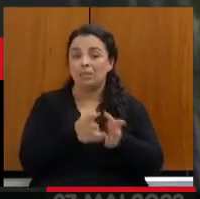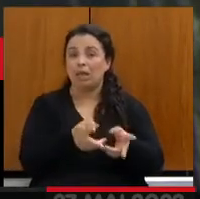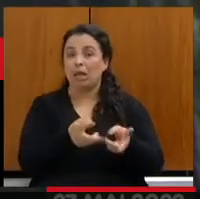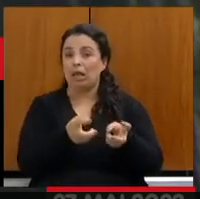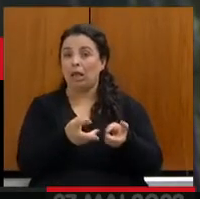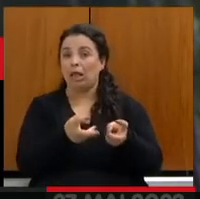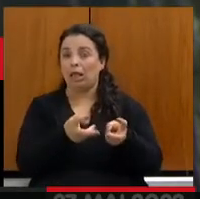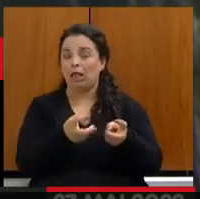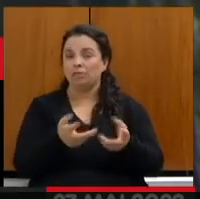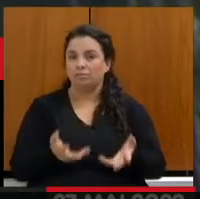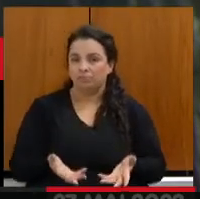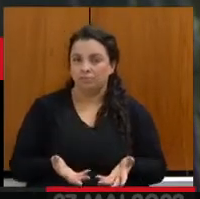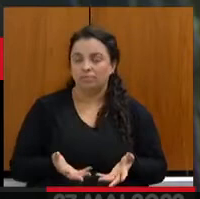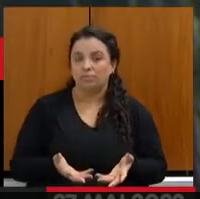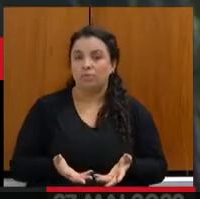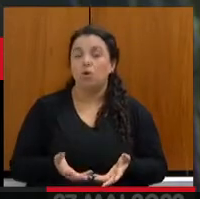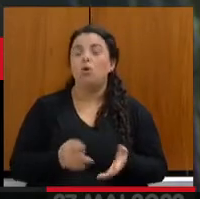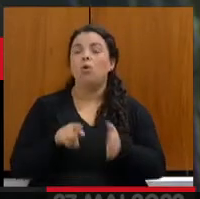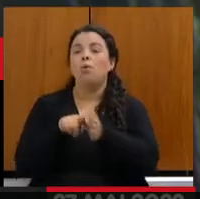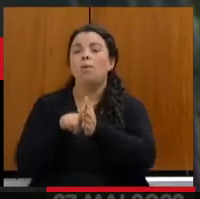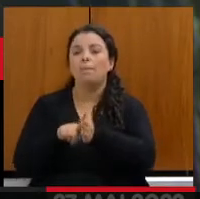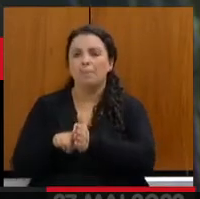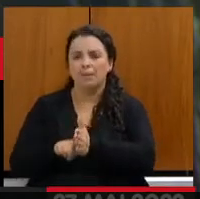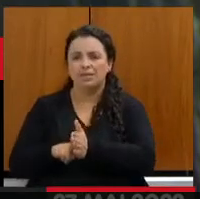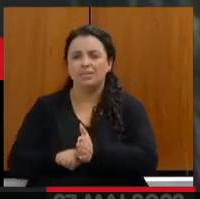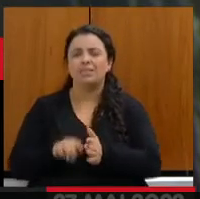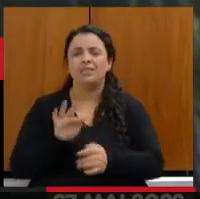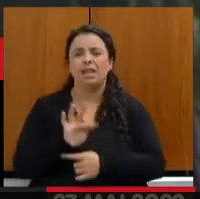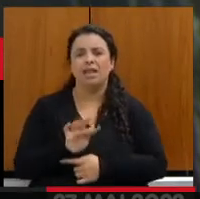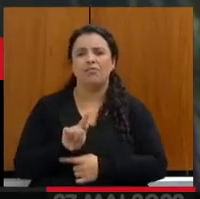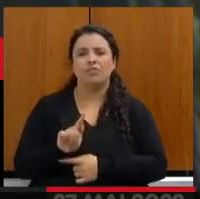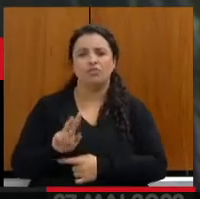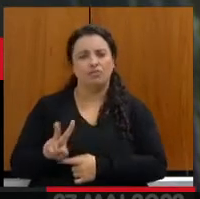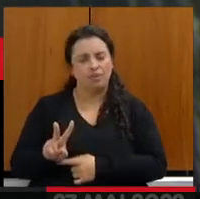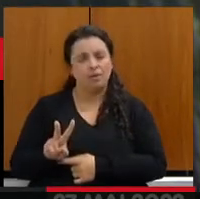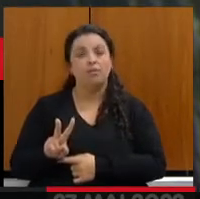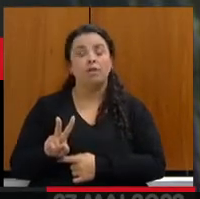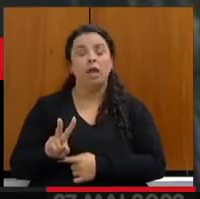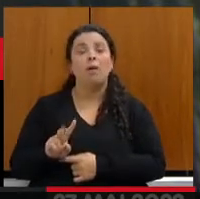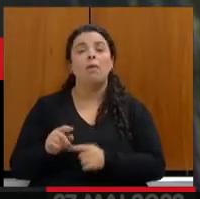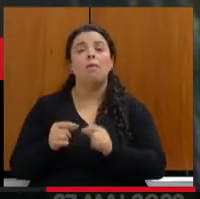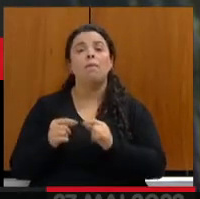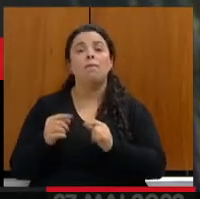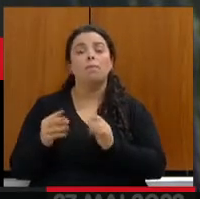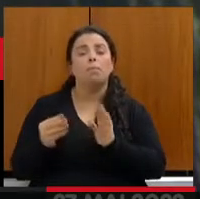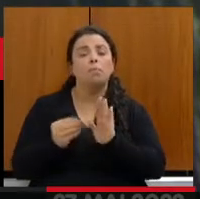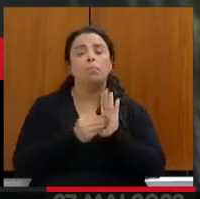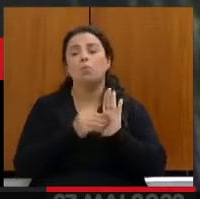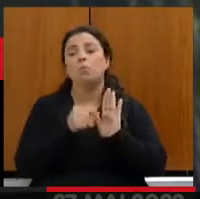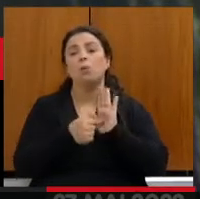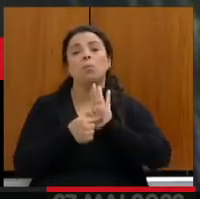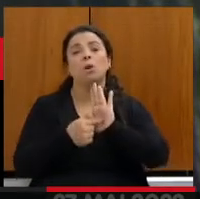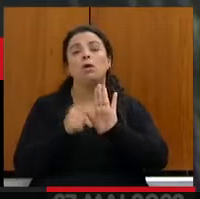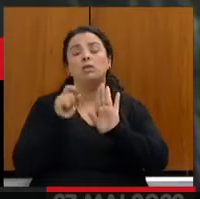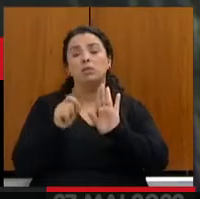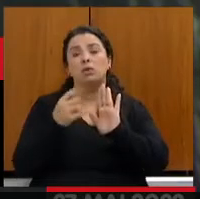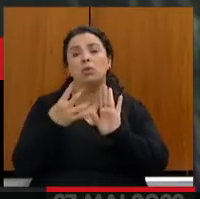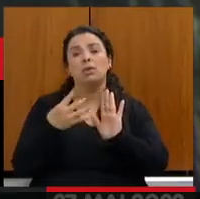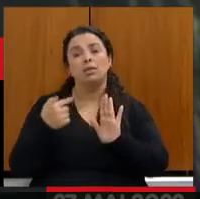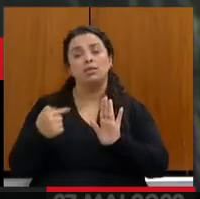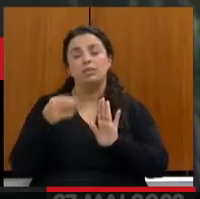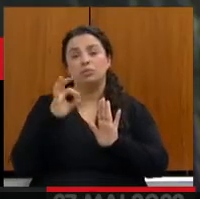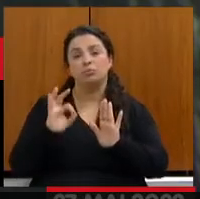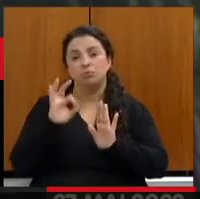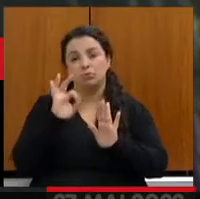do centro de políticas sociais da Fundação Getúlio Vargas sociais social mostrou que 47 por cento das mulheres do nosso